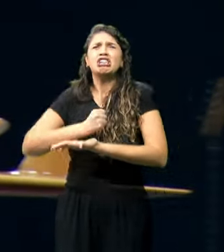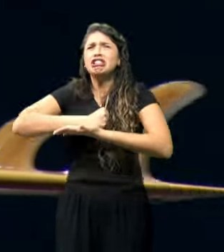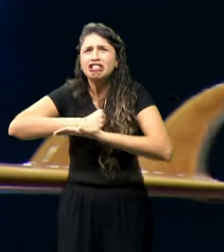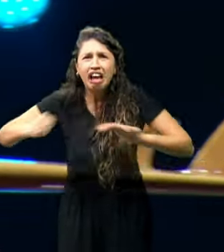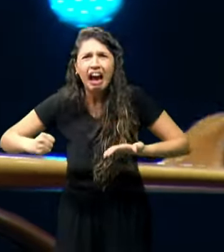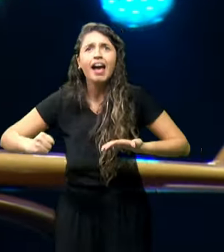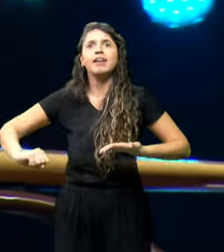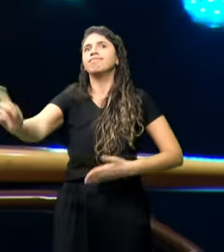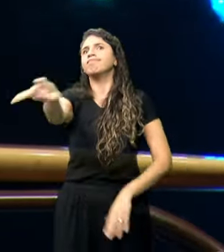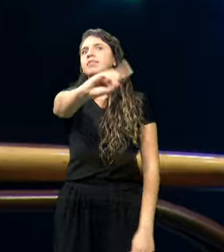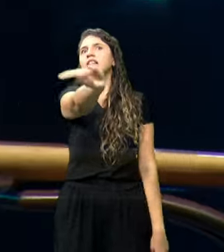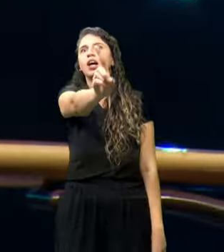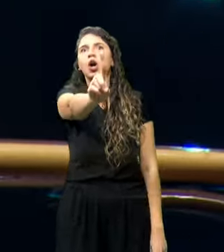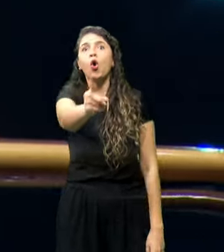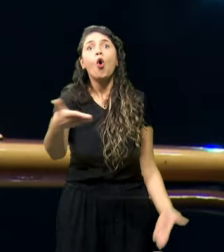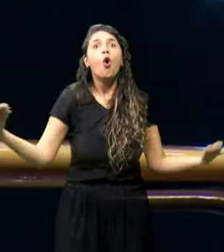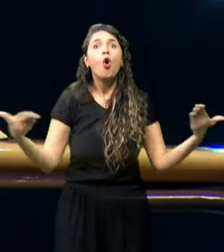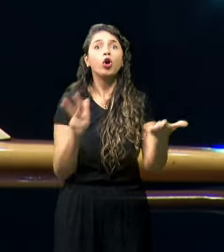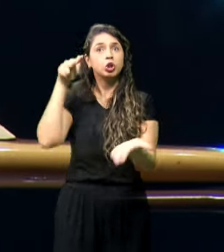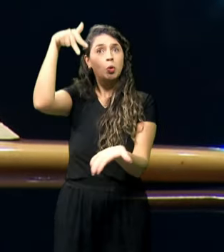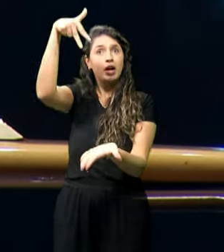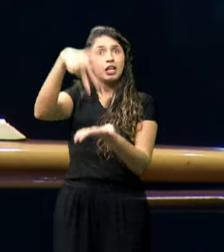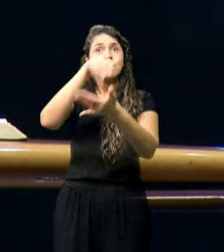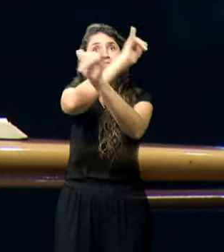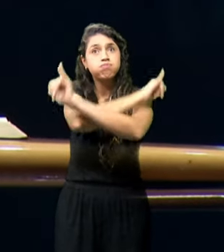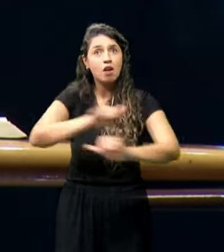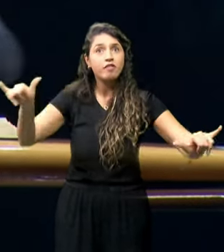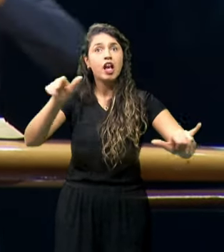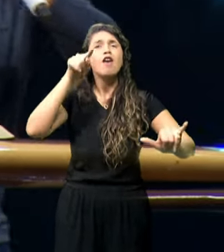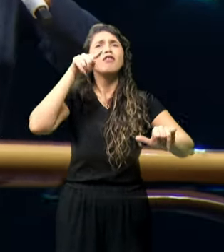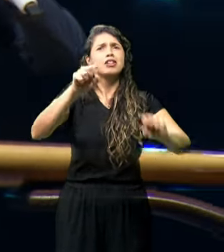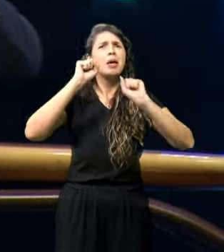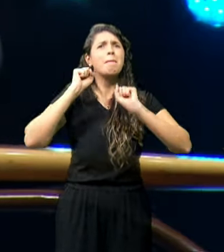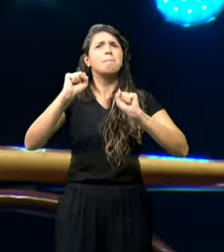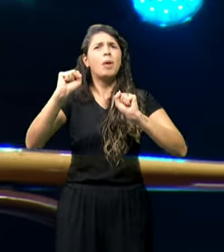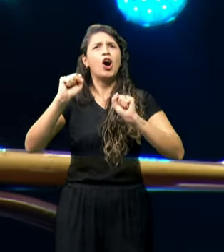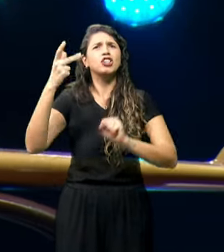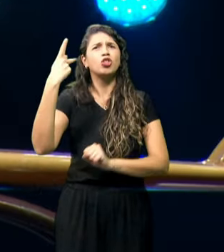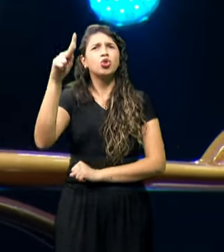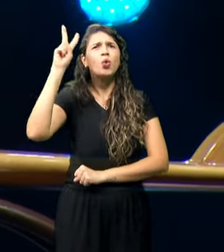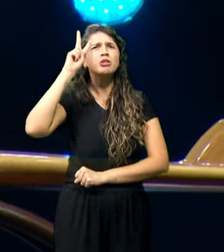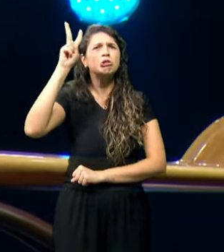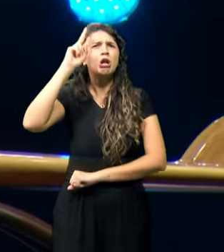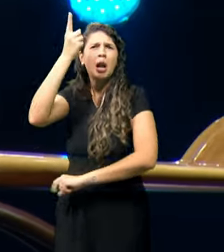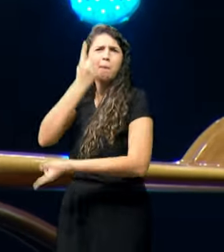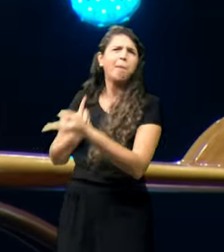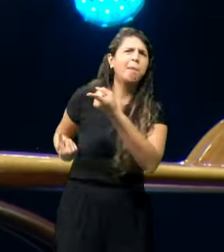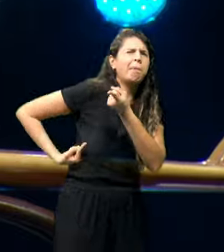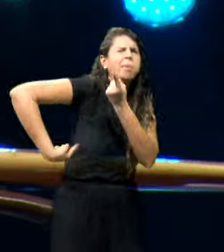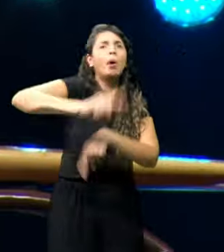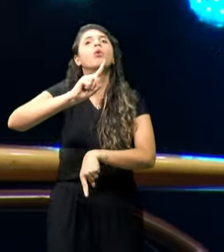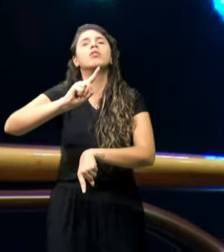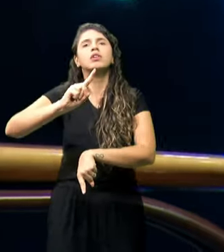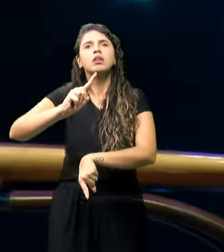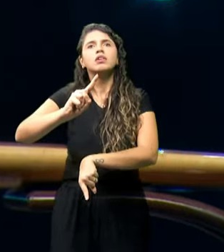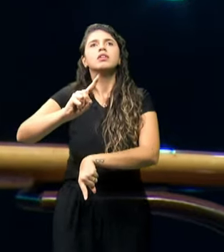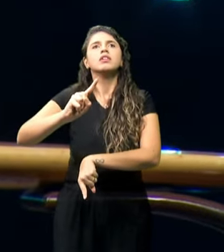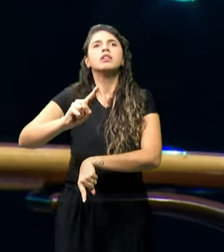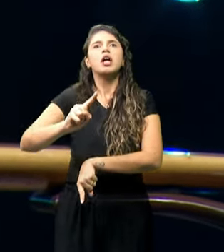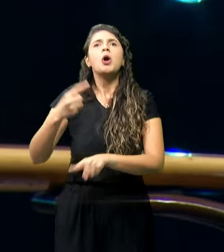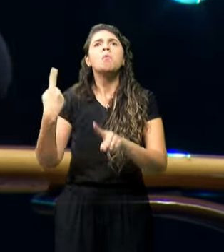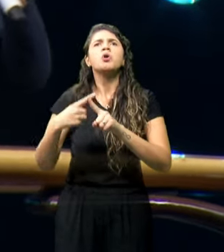me trouxe aqui para dizer, você pode romper com esse erro e reconstruir a sua história, porque eu declaro